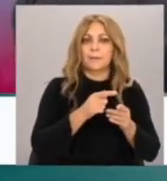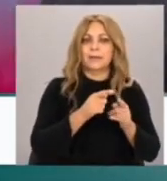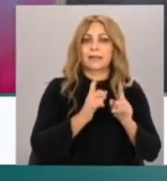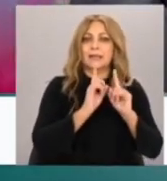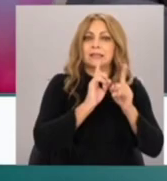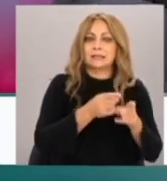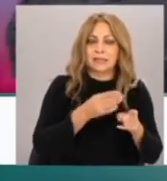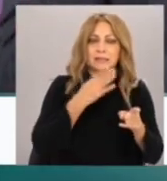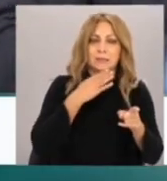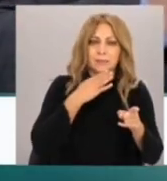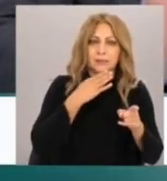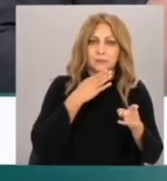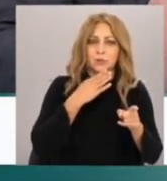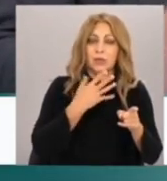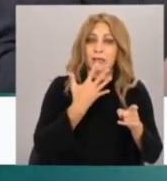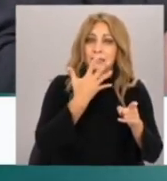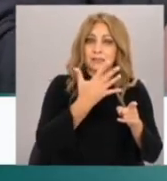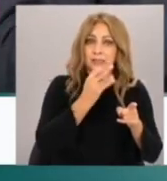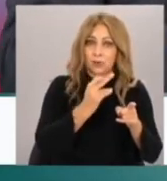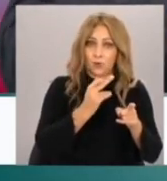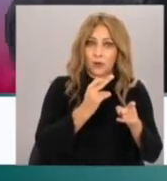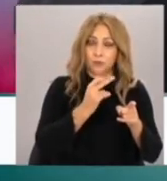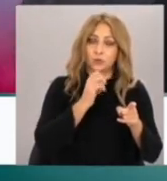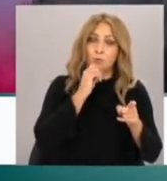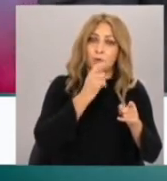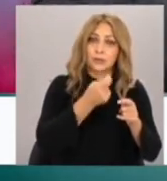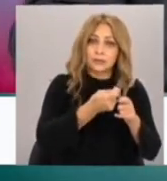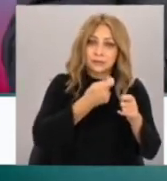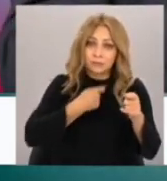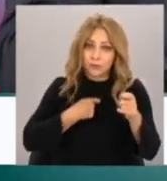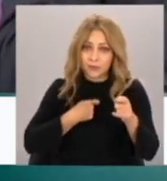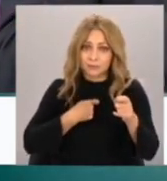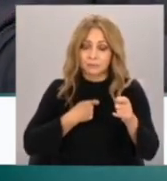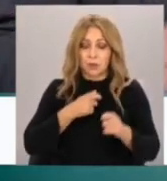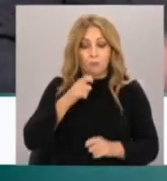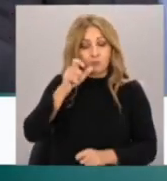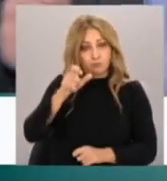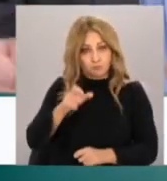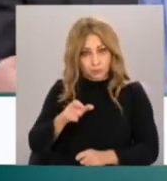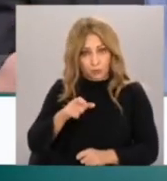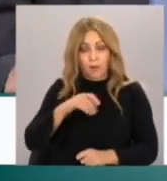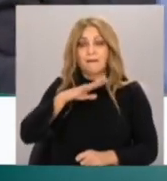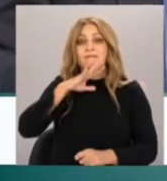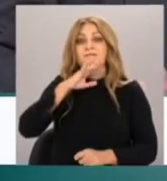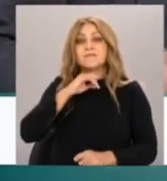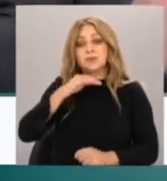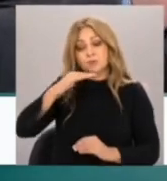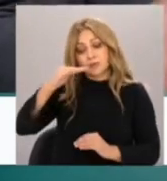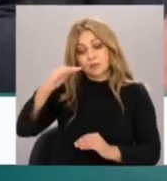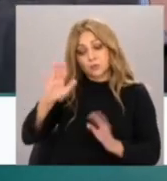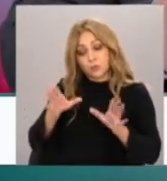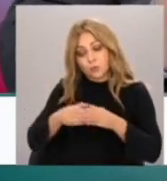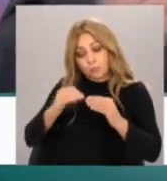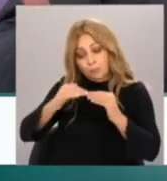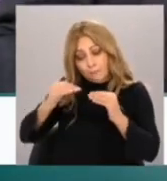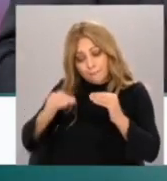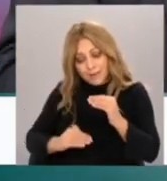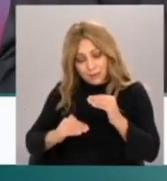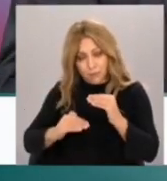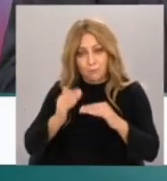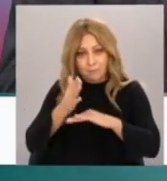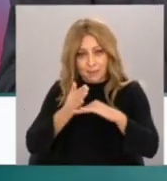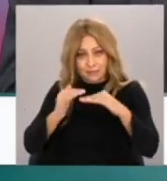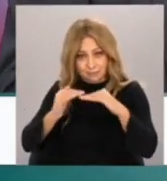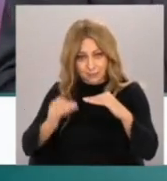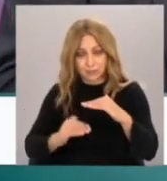empréstimo devolvido há cinco anos pela pessoa que comprar casa para que o filho da classe média baixa que não tem que limpar entrada da casa também possa